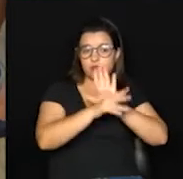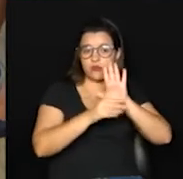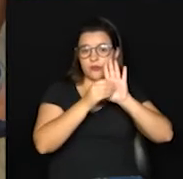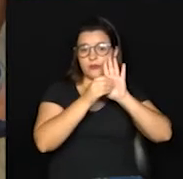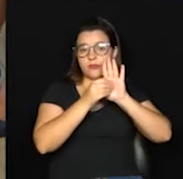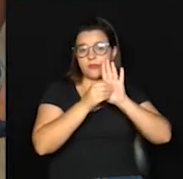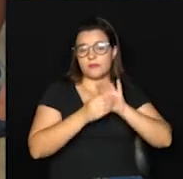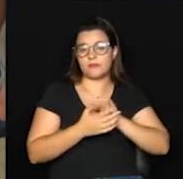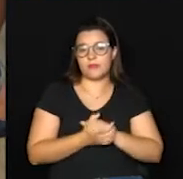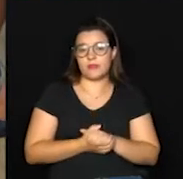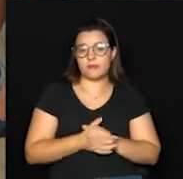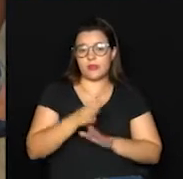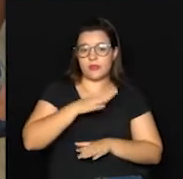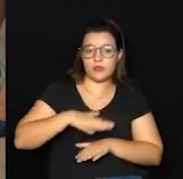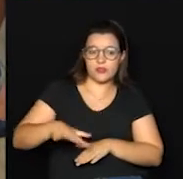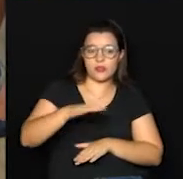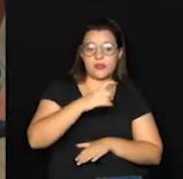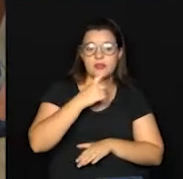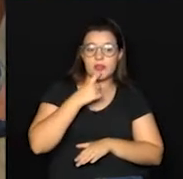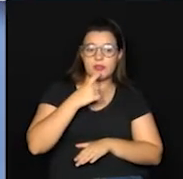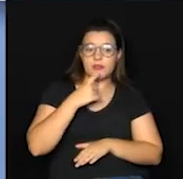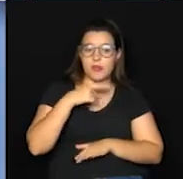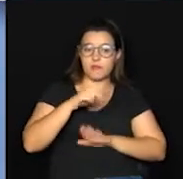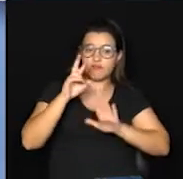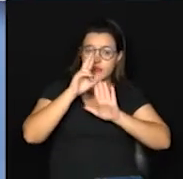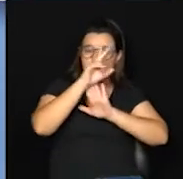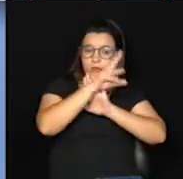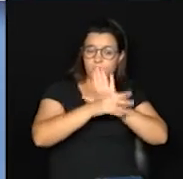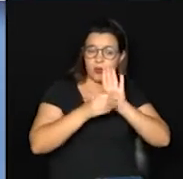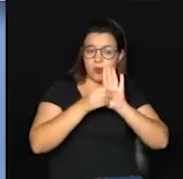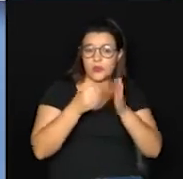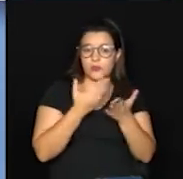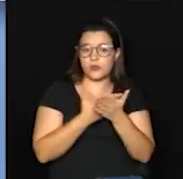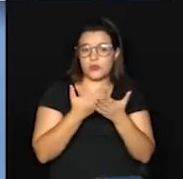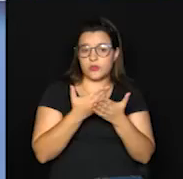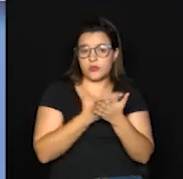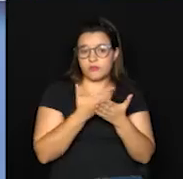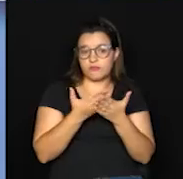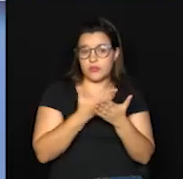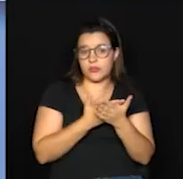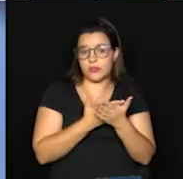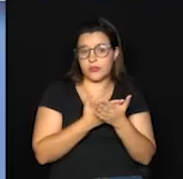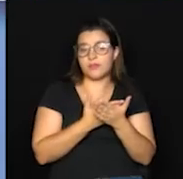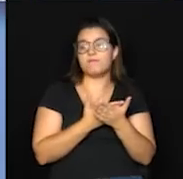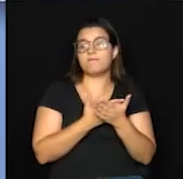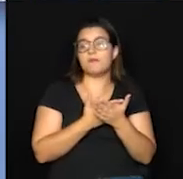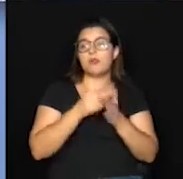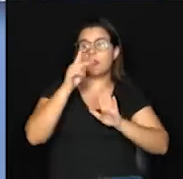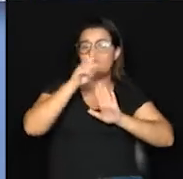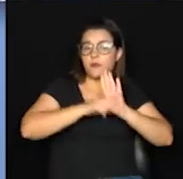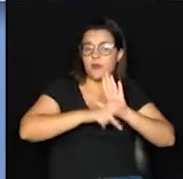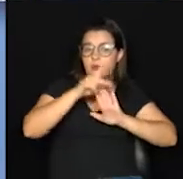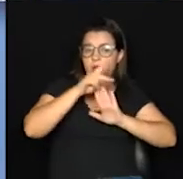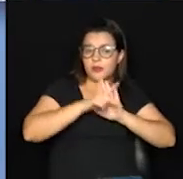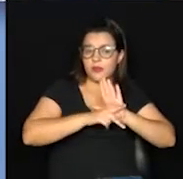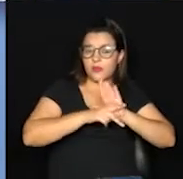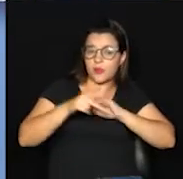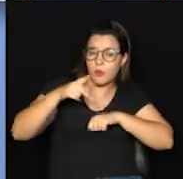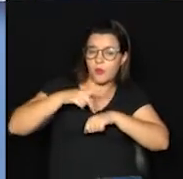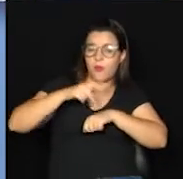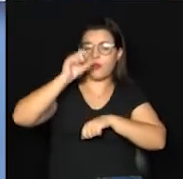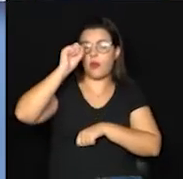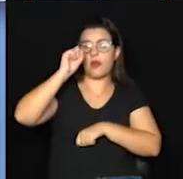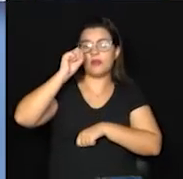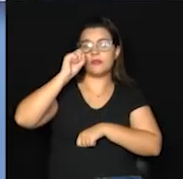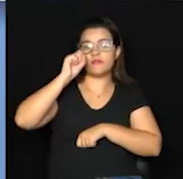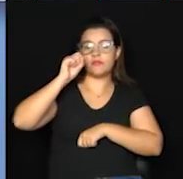de Campinas. O tema foi parte de um estudo, olha, que faz parte de um programa de pós-graduação